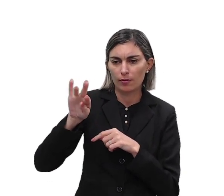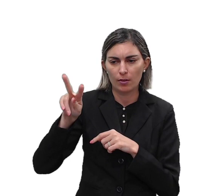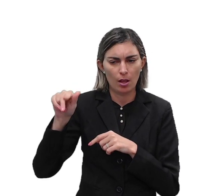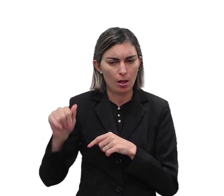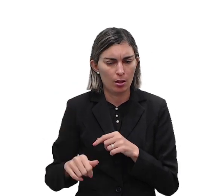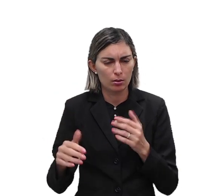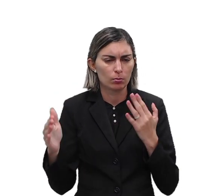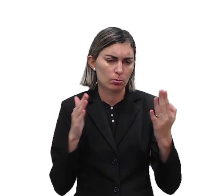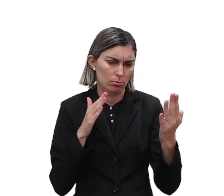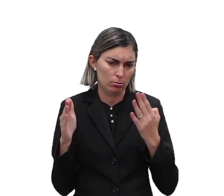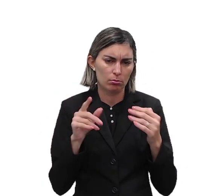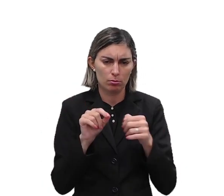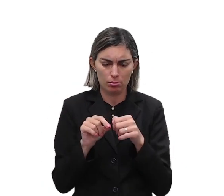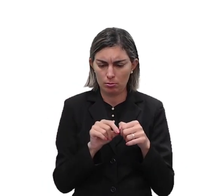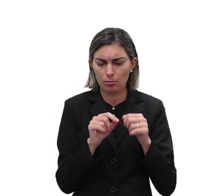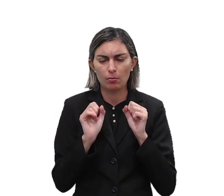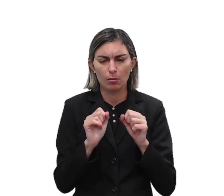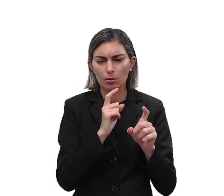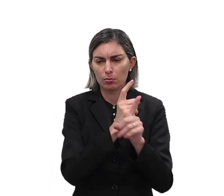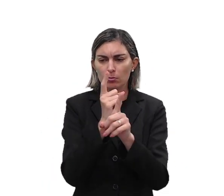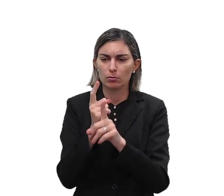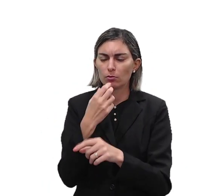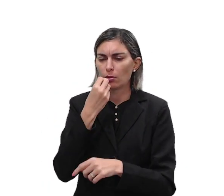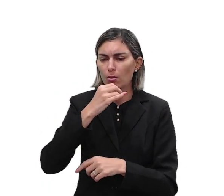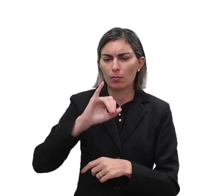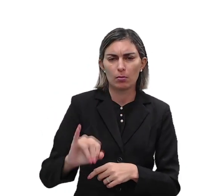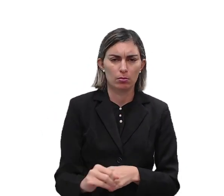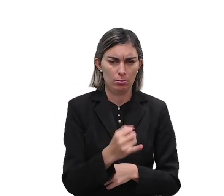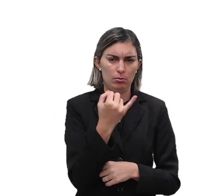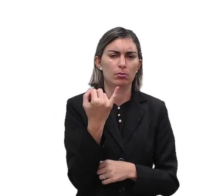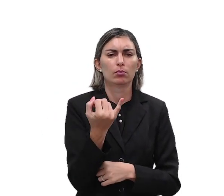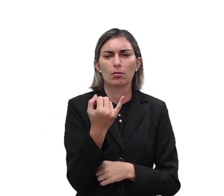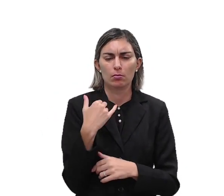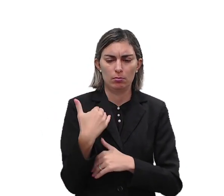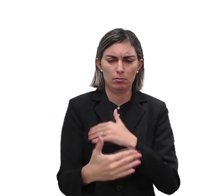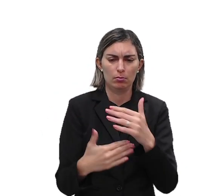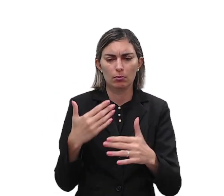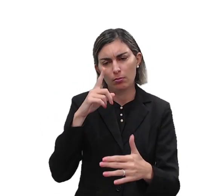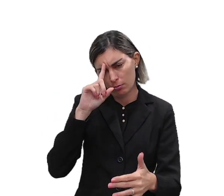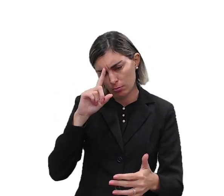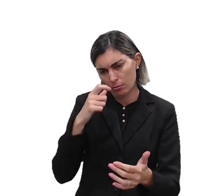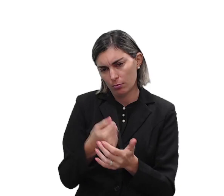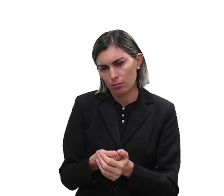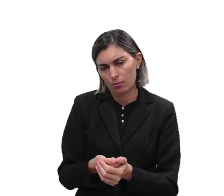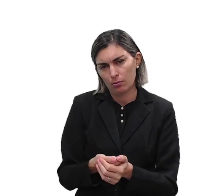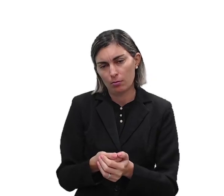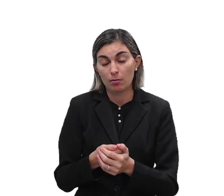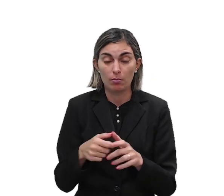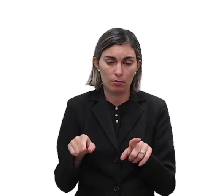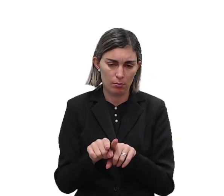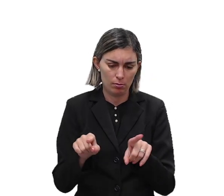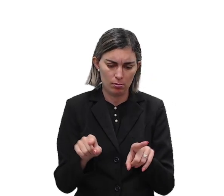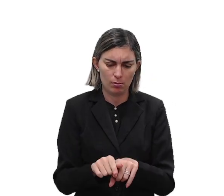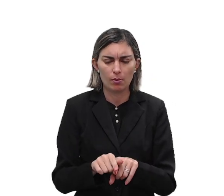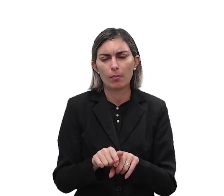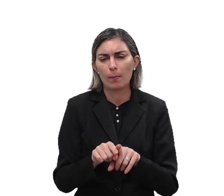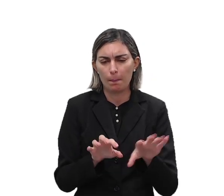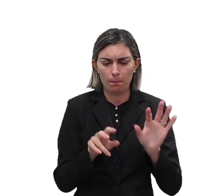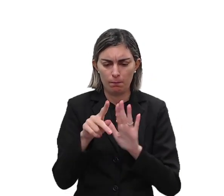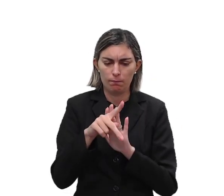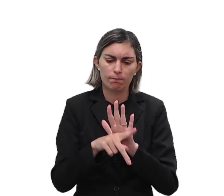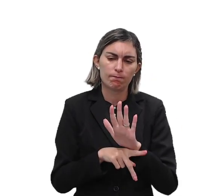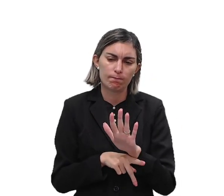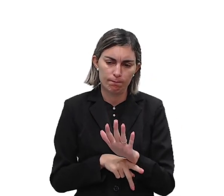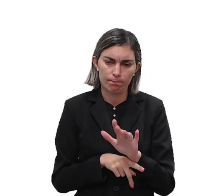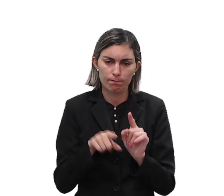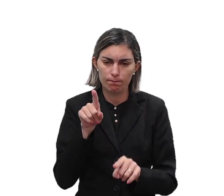das comparações realizadas, podemos identificar as oportunidades para otimizar o processo decisório, além de fundamentar o planejamento